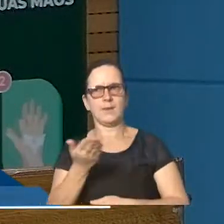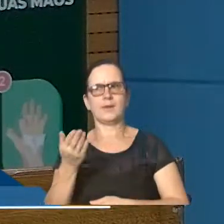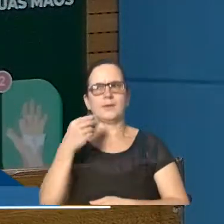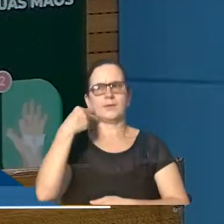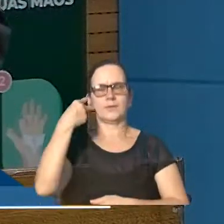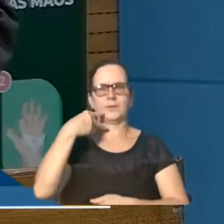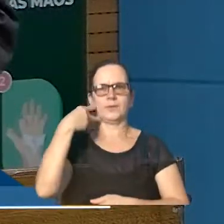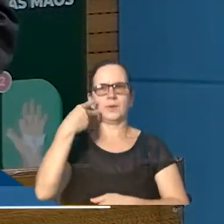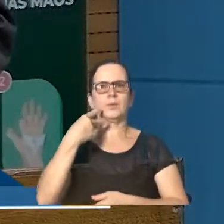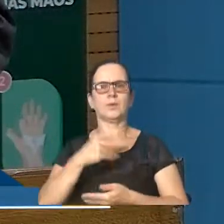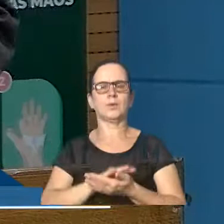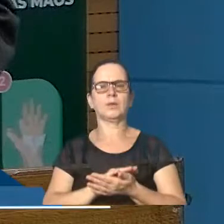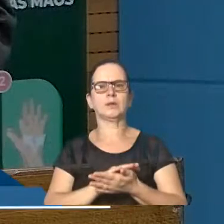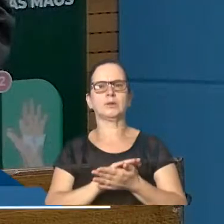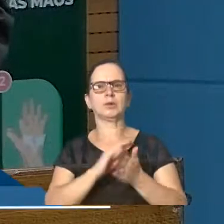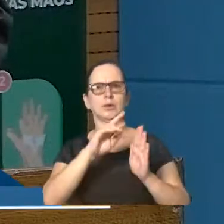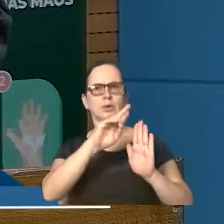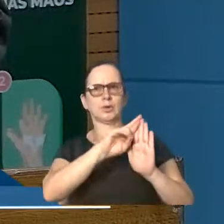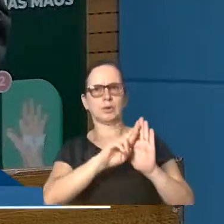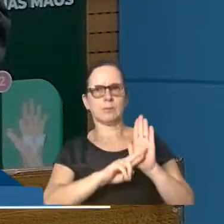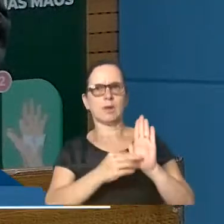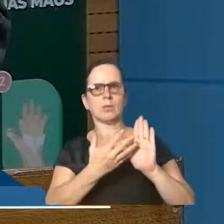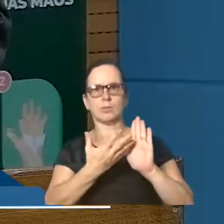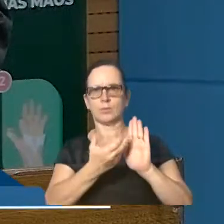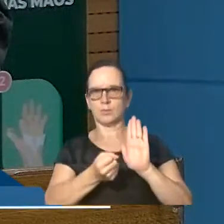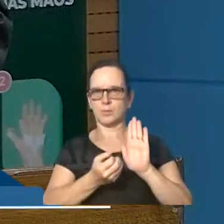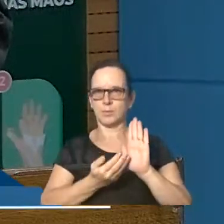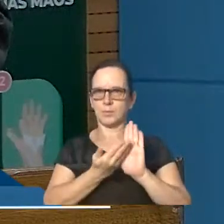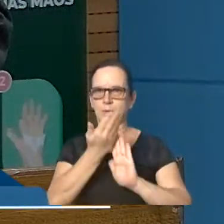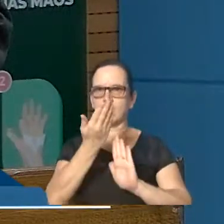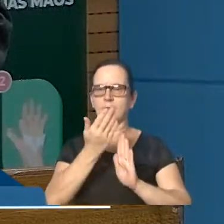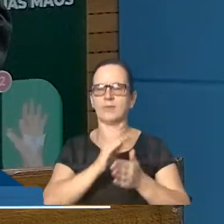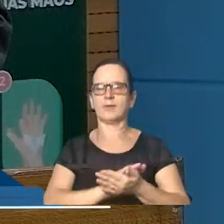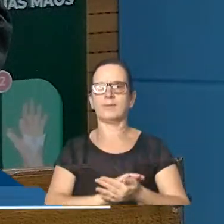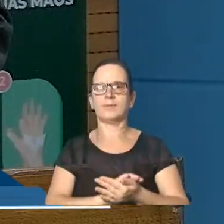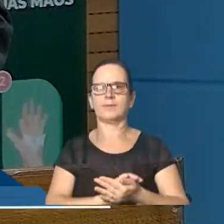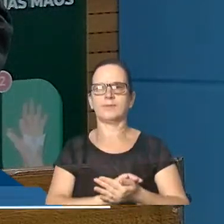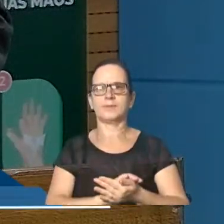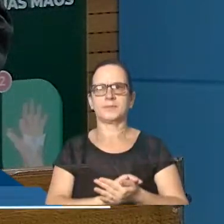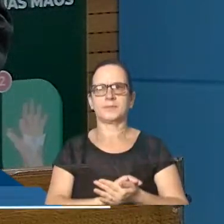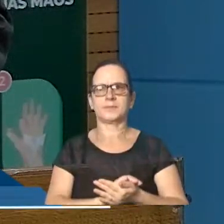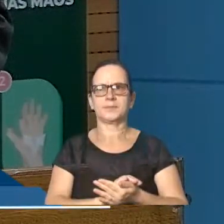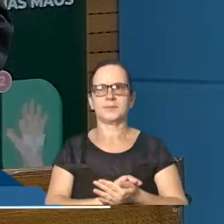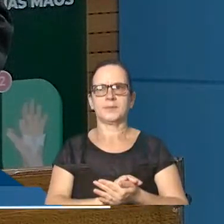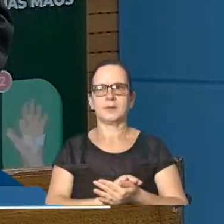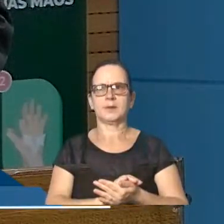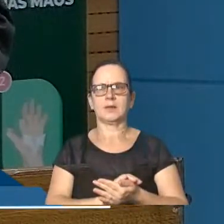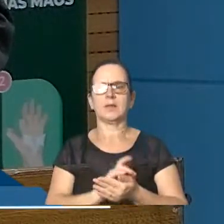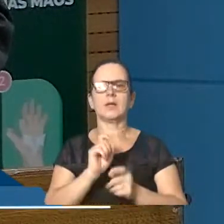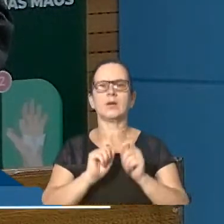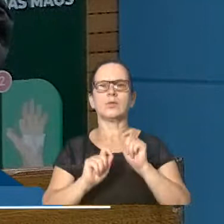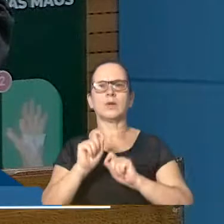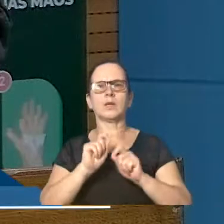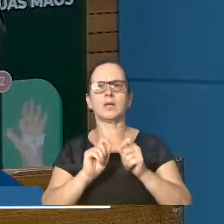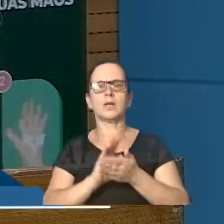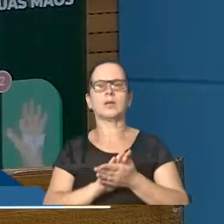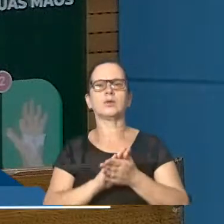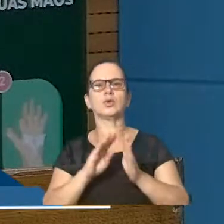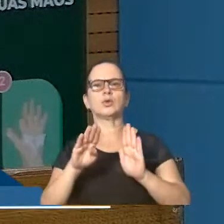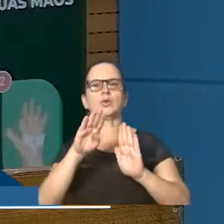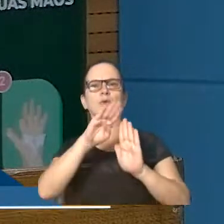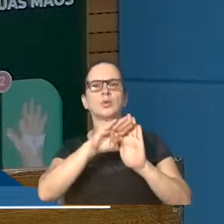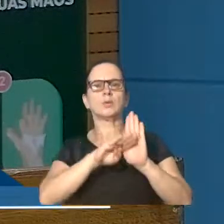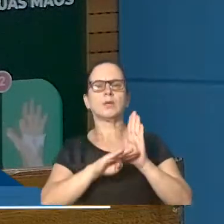pares aprovem esse requerimento para que a gente possa, de vez, fazer com que entre no planejamento